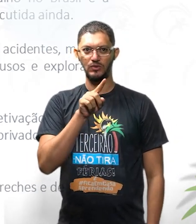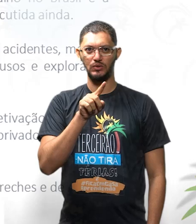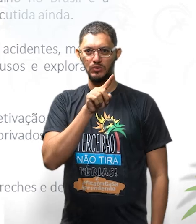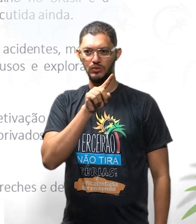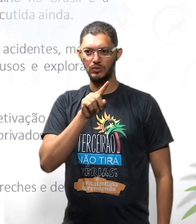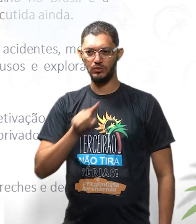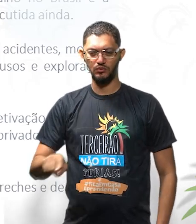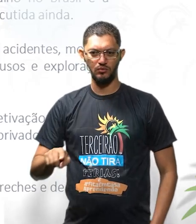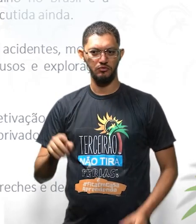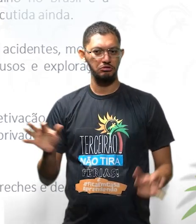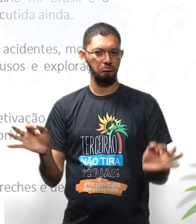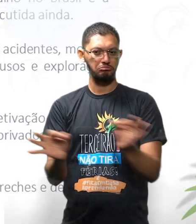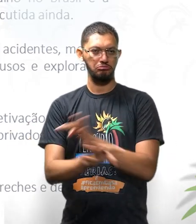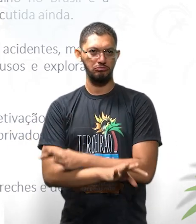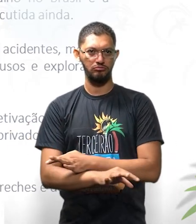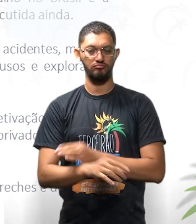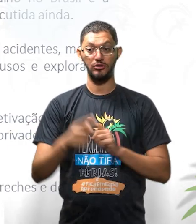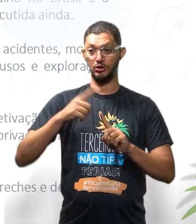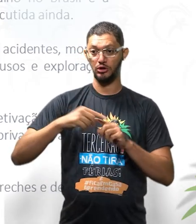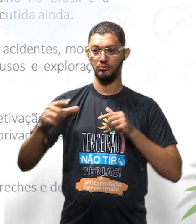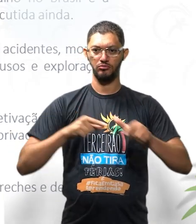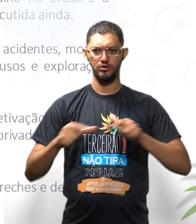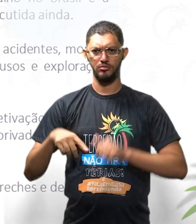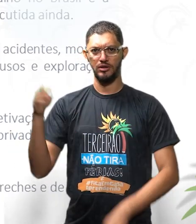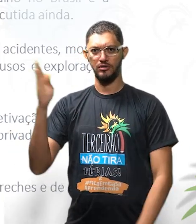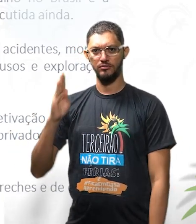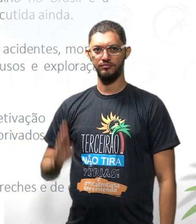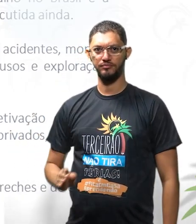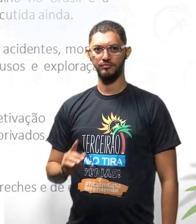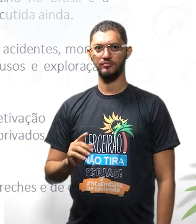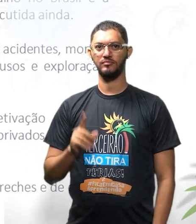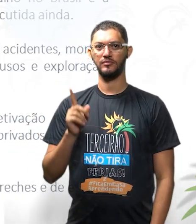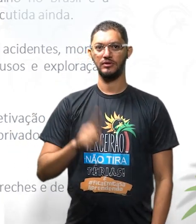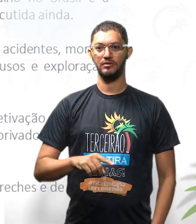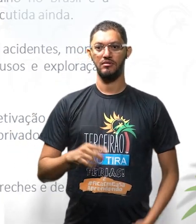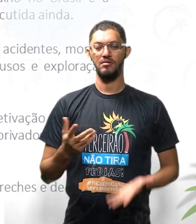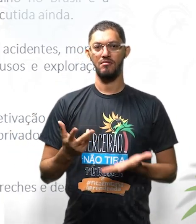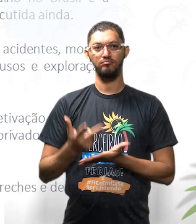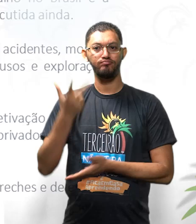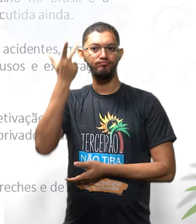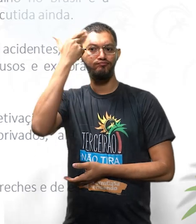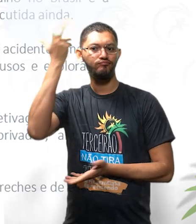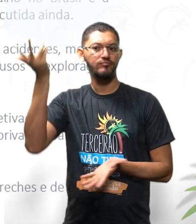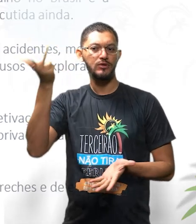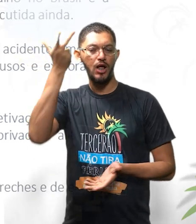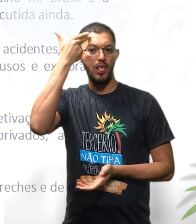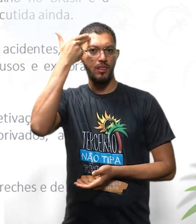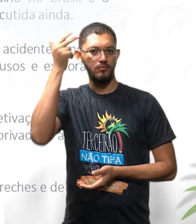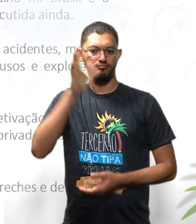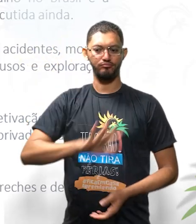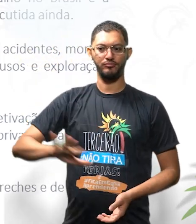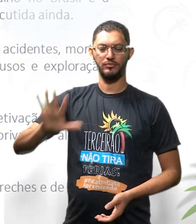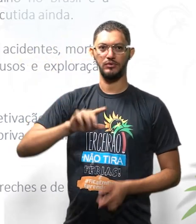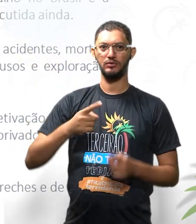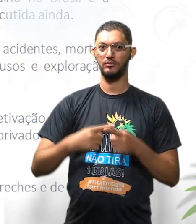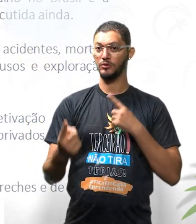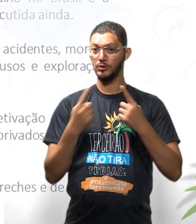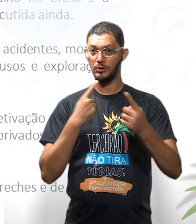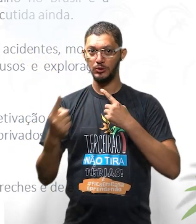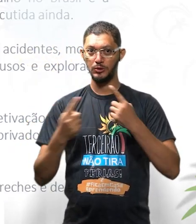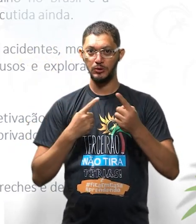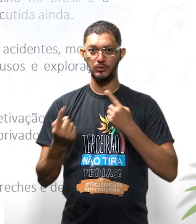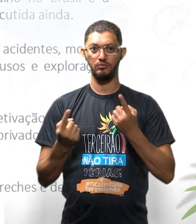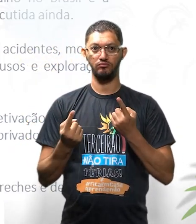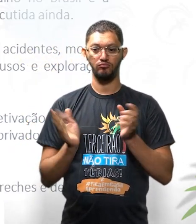significa o fim, né, desse tipo de trabalho no Brasil, é a naturalização desse cenário, pois a discussão da